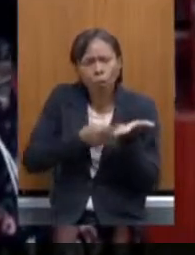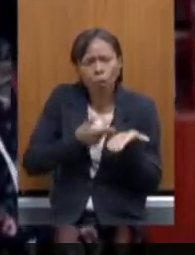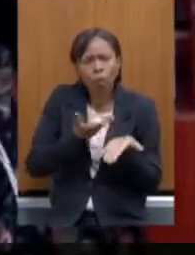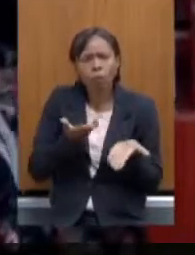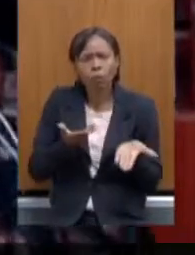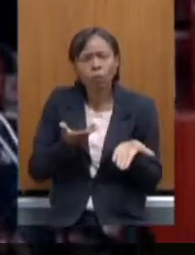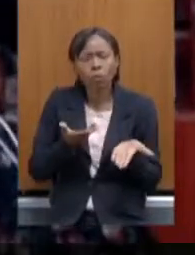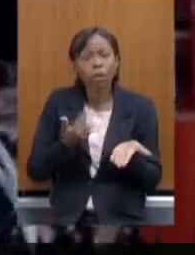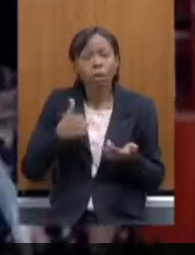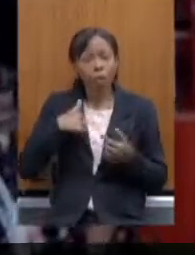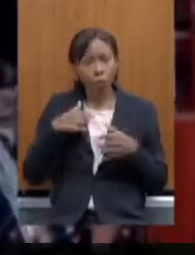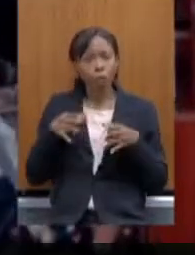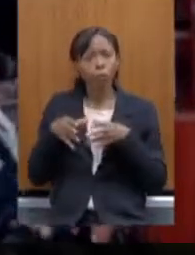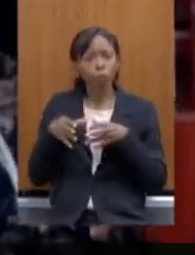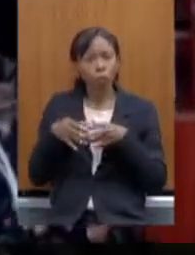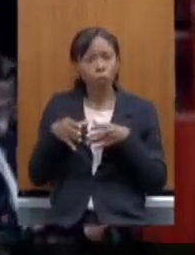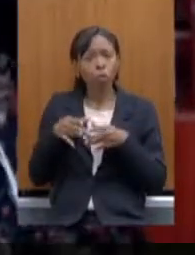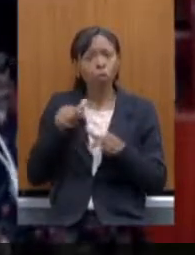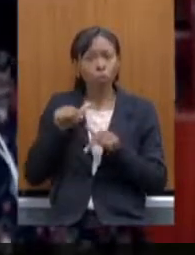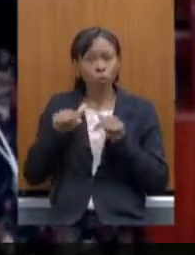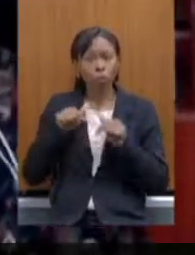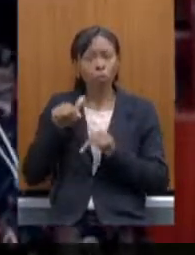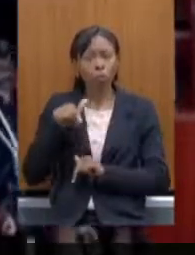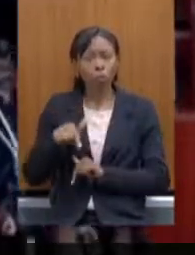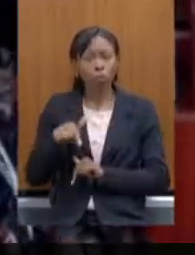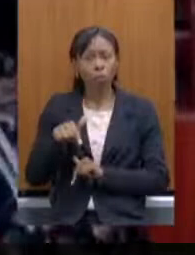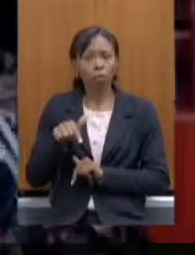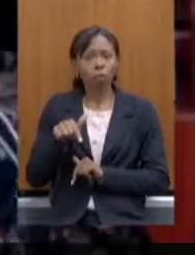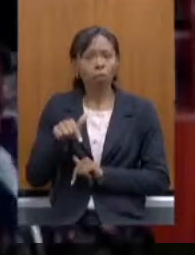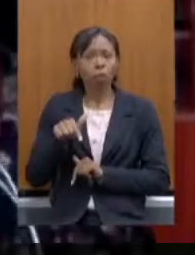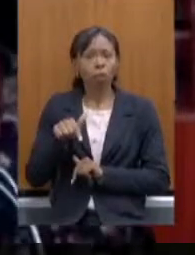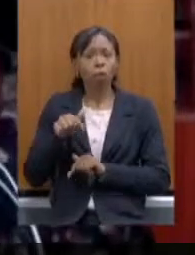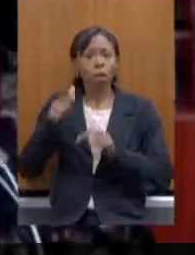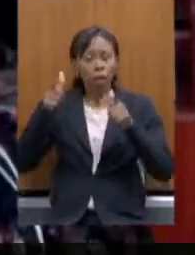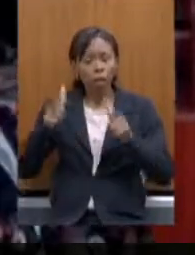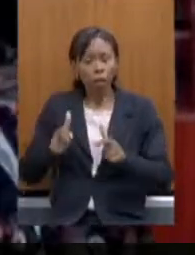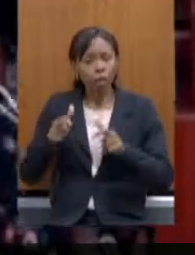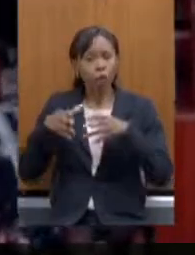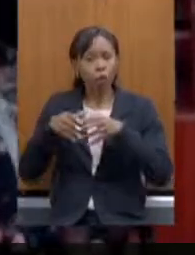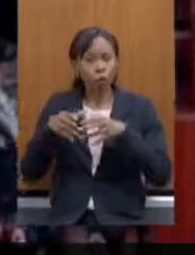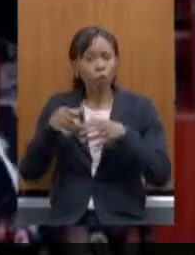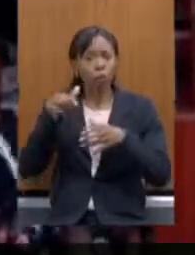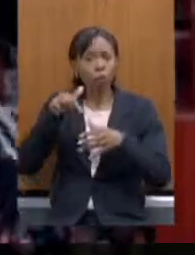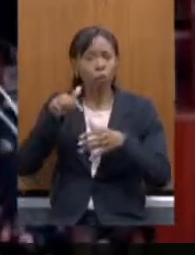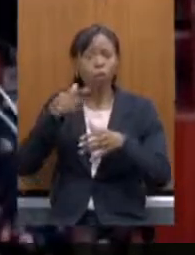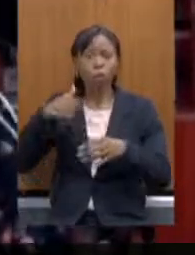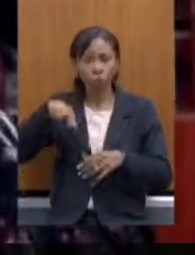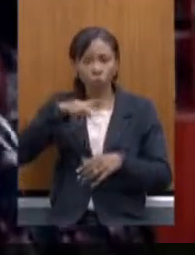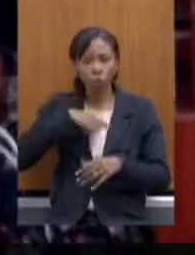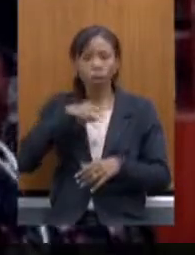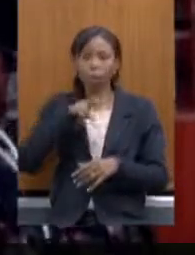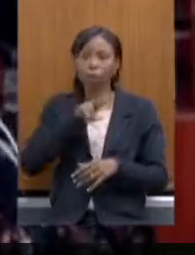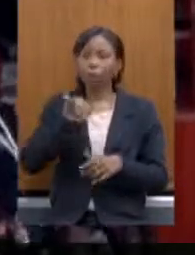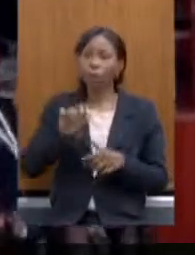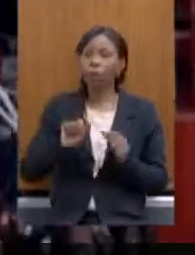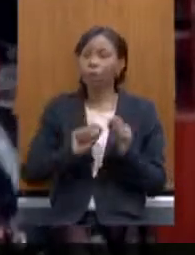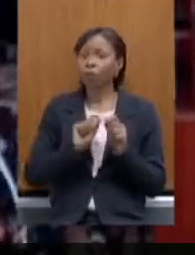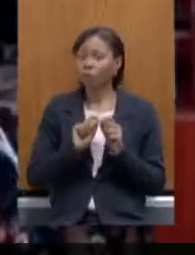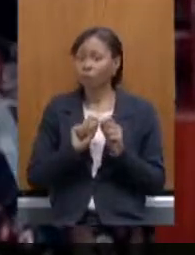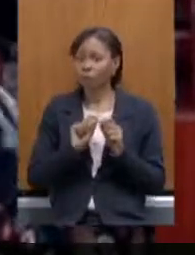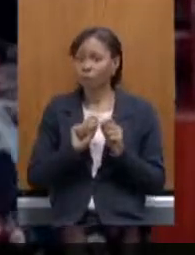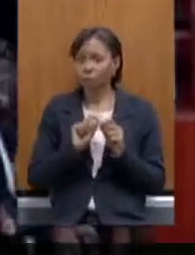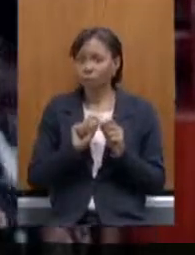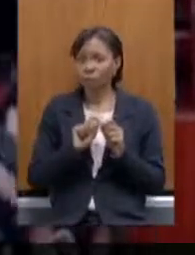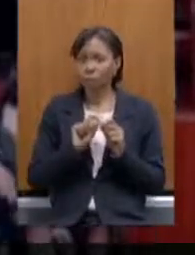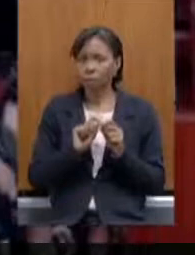eu sou da comissão de trabalho de onde inclusive nós faremos o substitutivo é